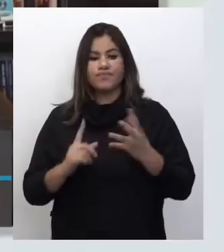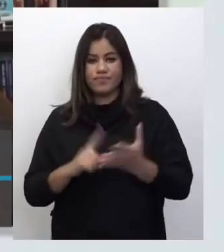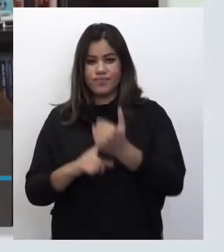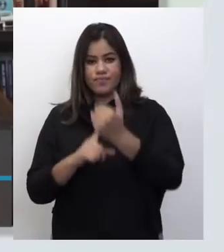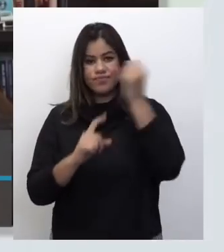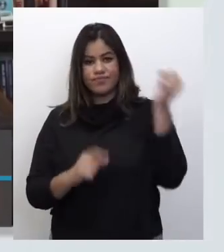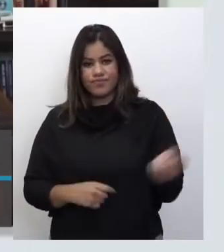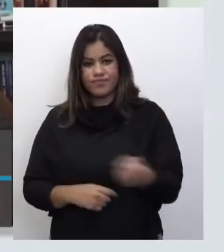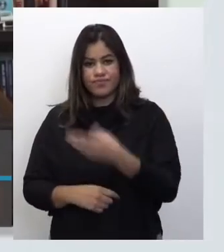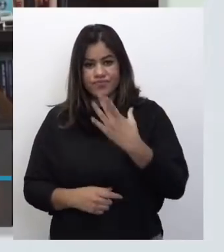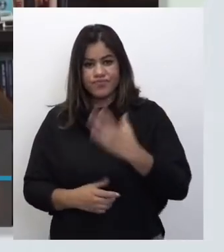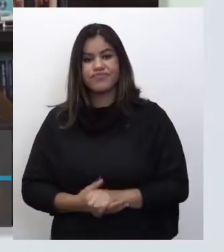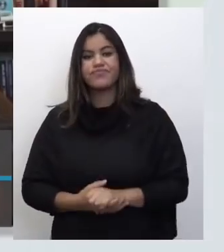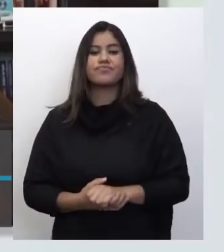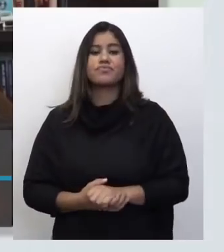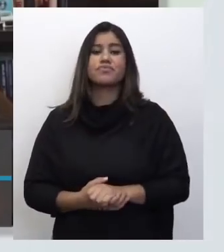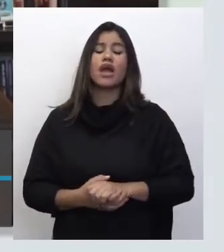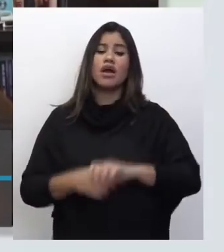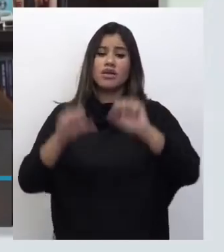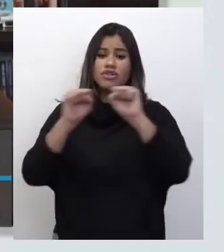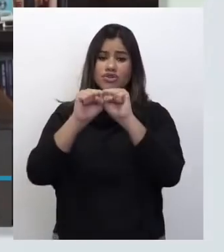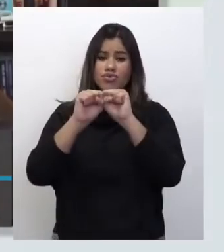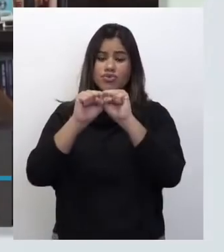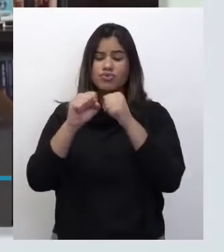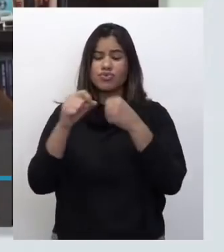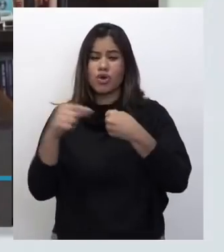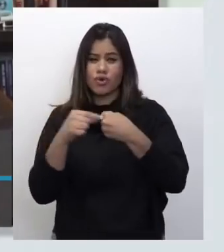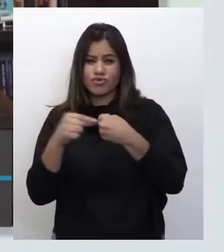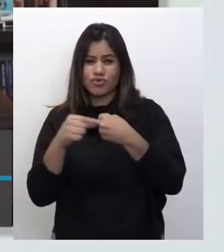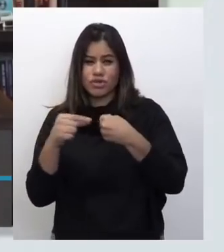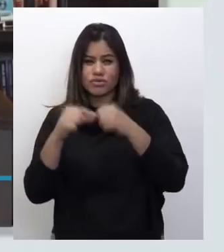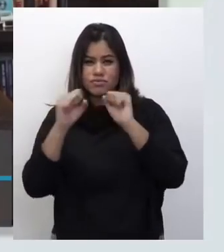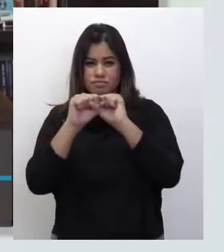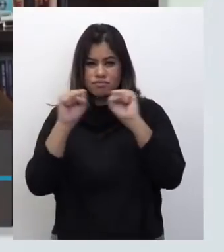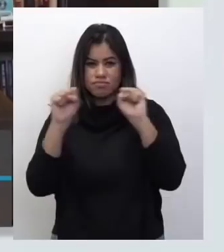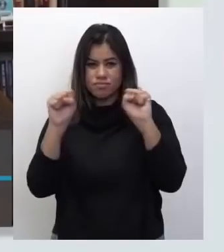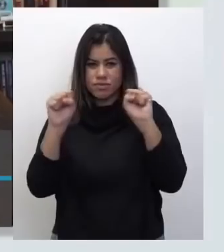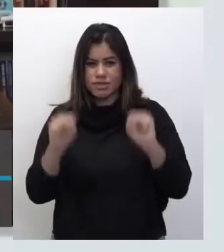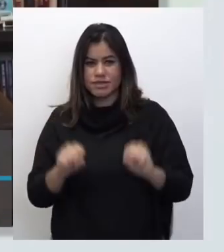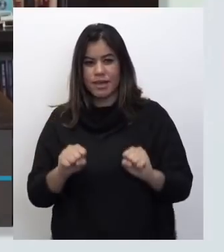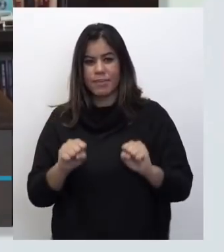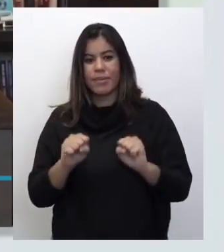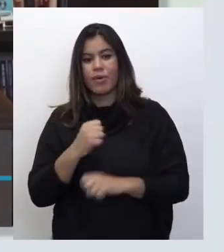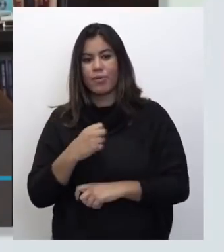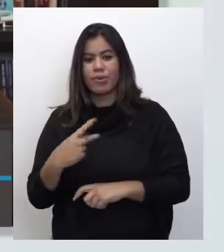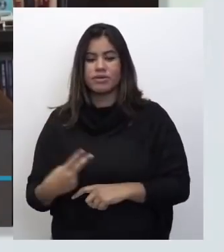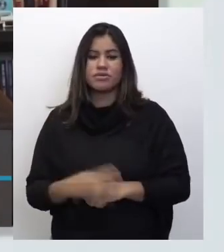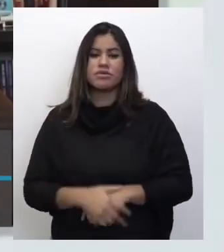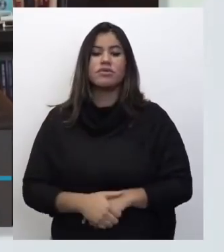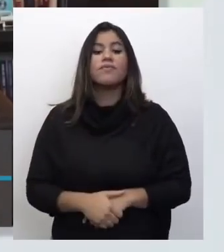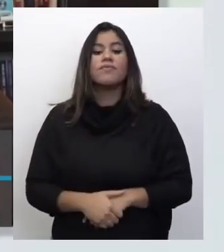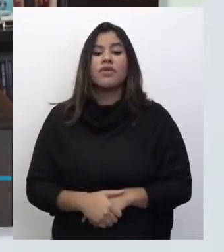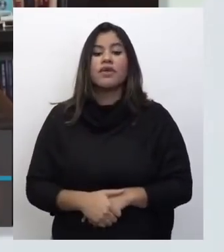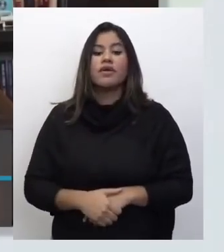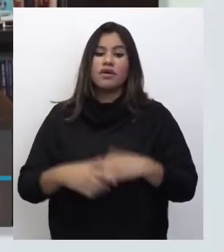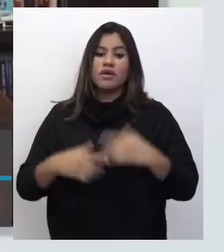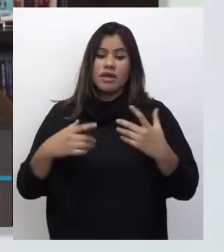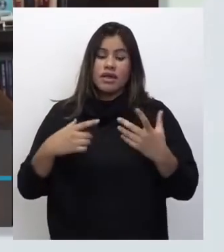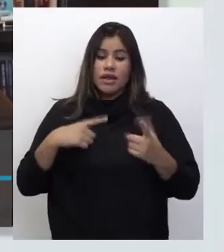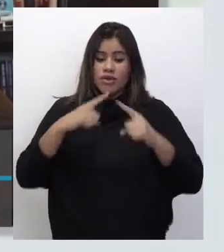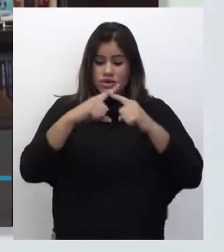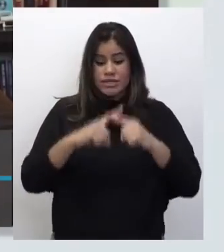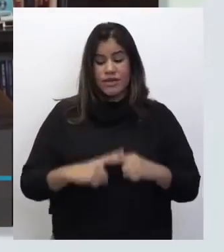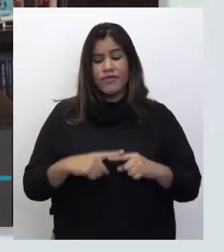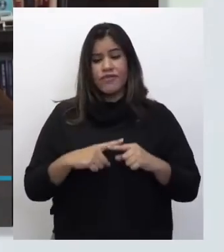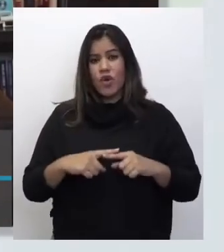tecnologia, de um software ou ainda algo analógico. Ou seja, o hackathon é uma maratona, mas não é uma maratona de corrida,